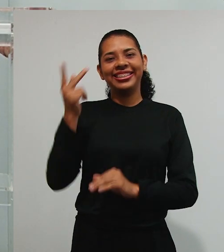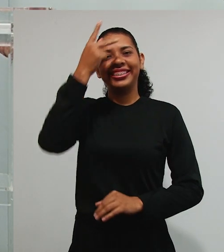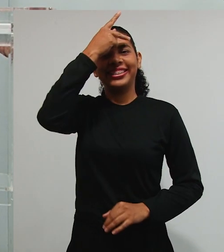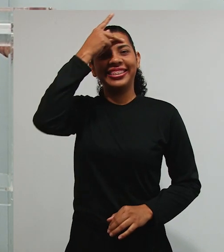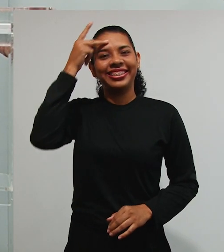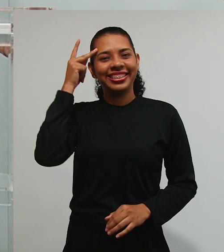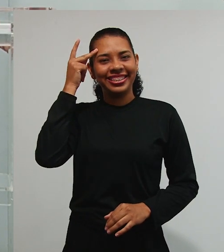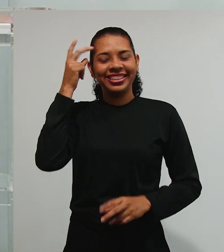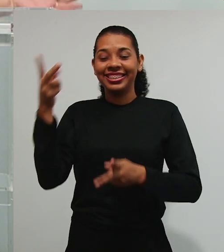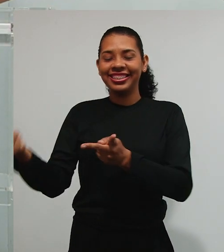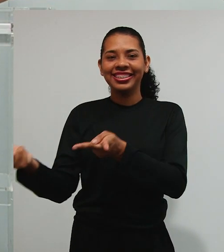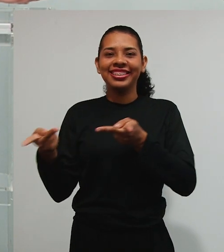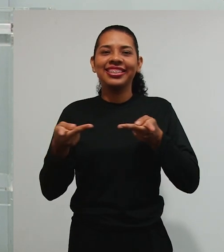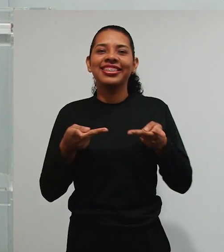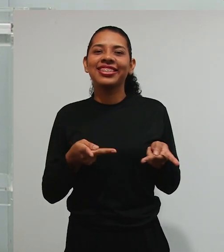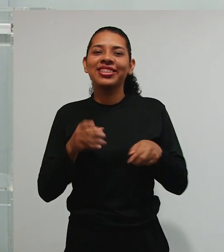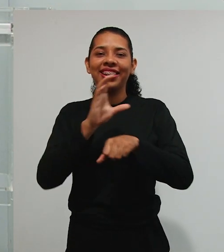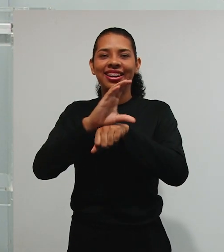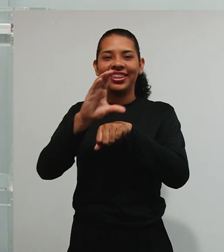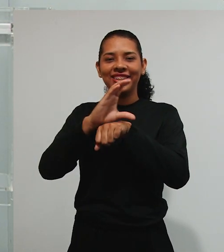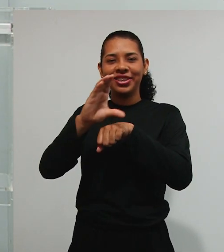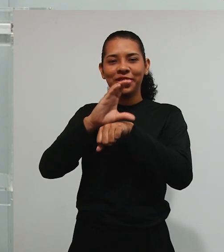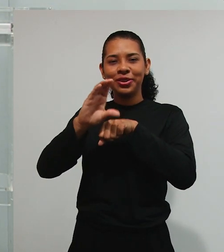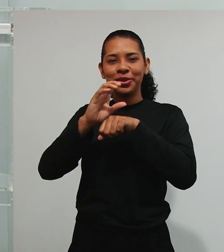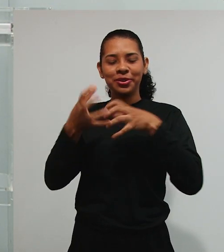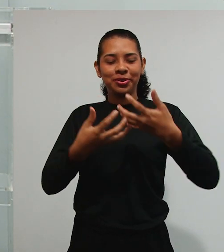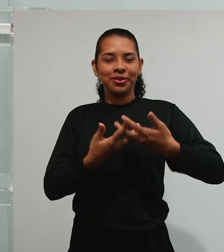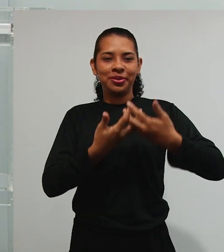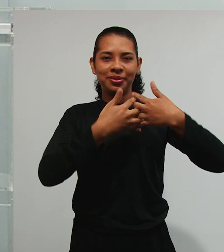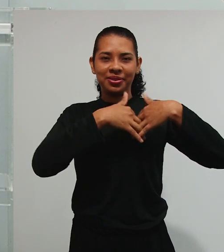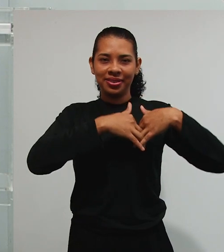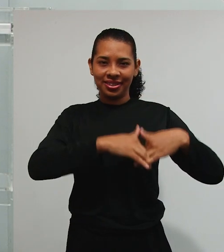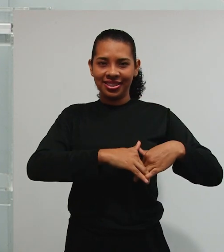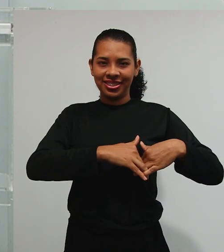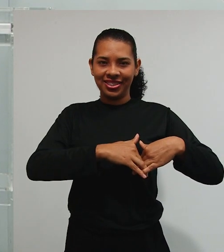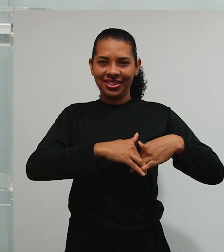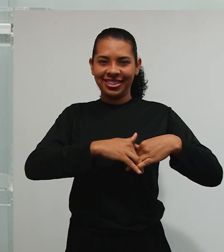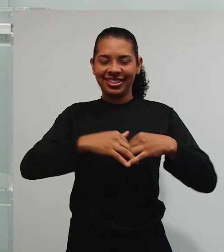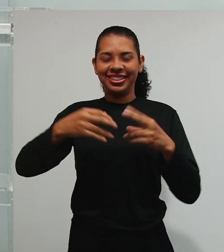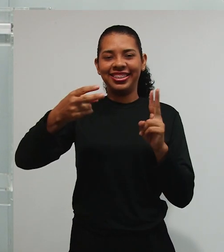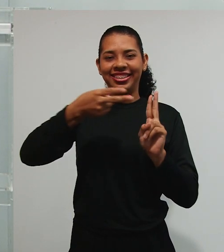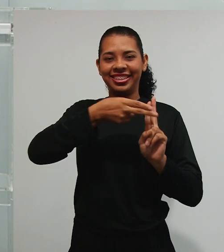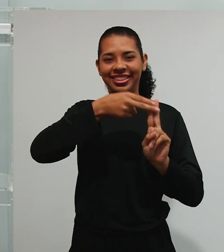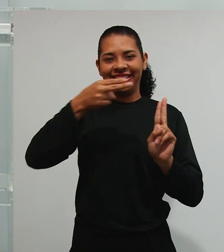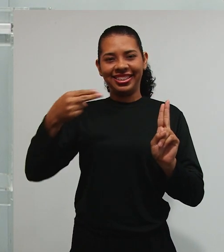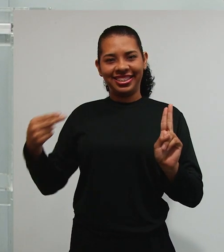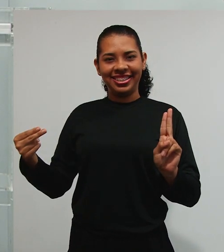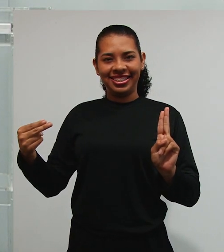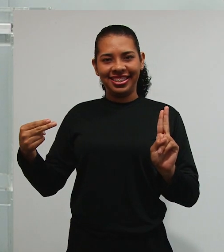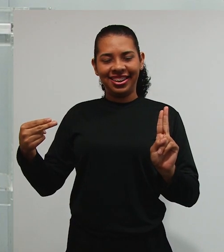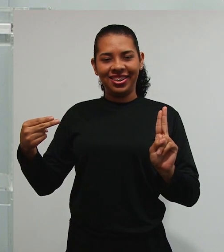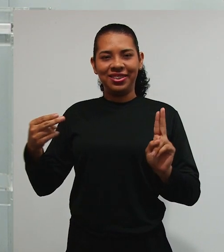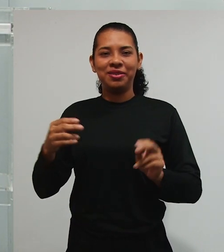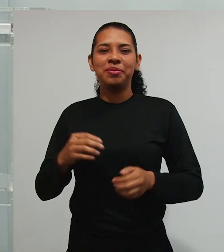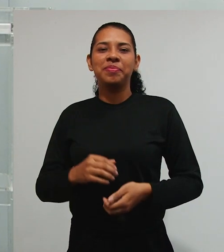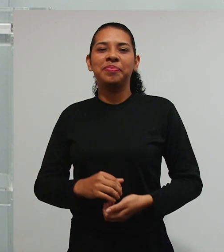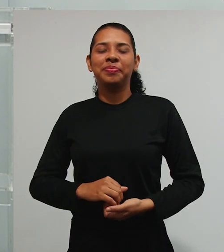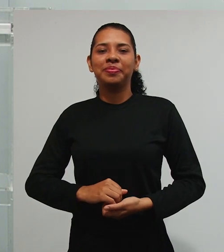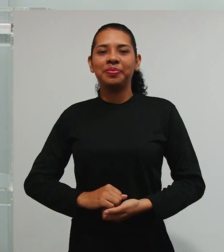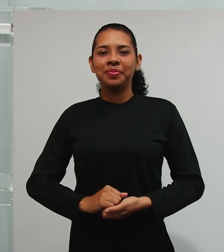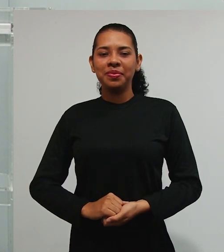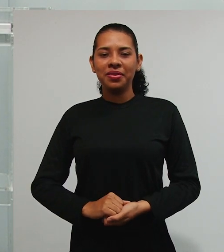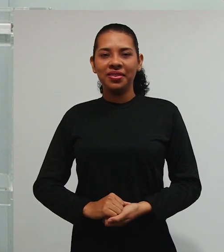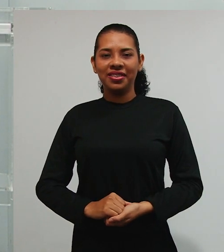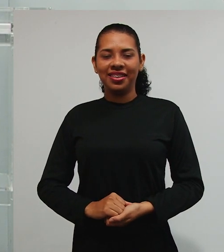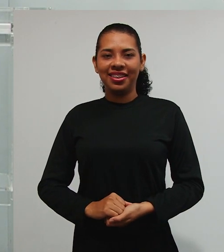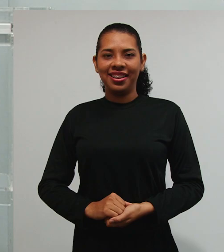Saudações, pessoas! Sejam bem-vindos aos cursos do Instituto Federal de Educação, Ciência e Tecnologia de Rondônia, o IFRO